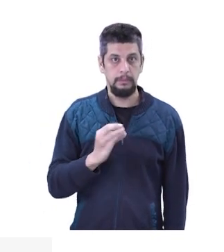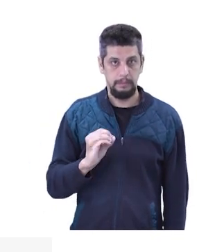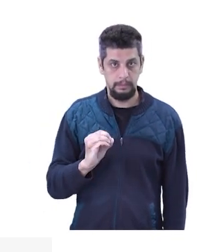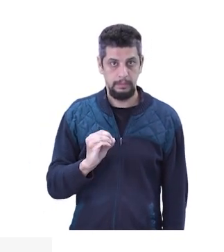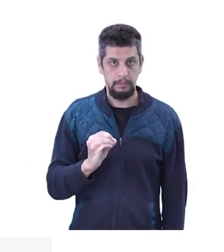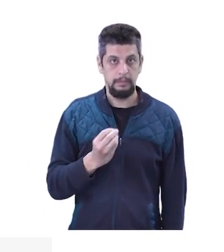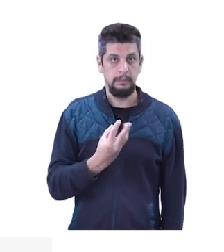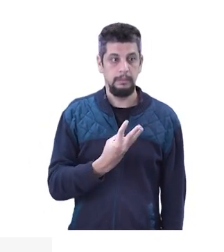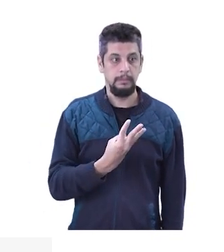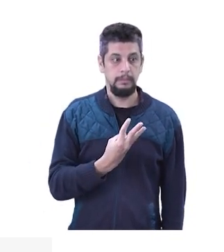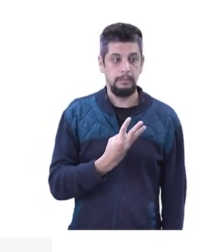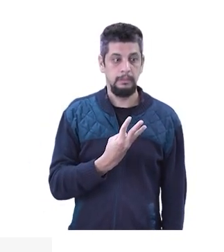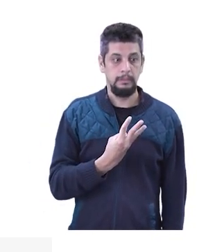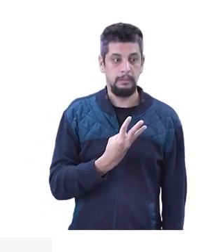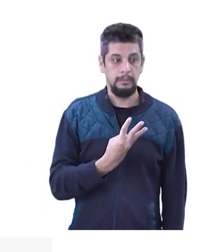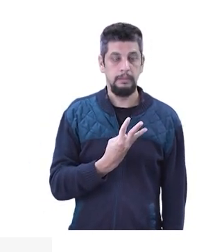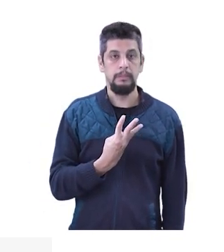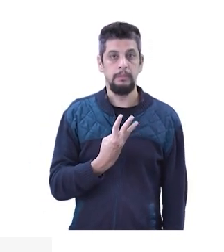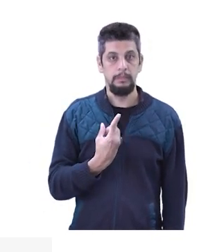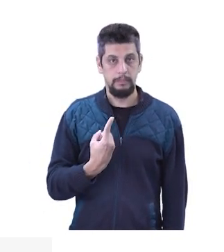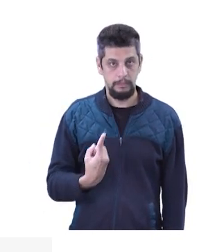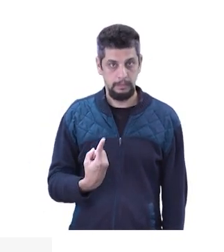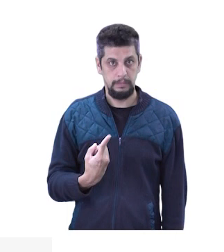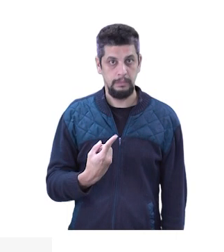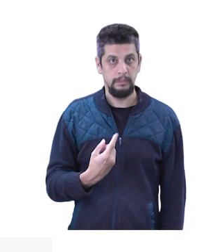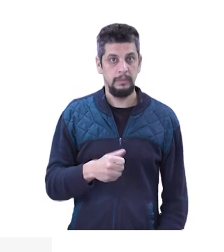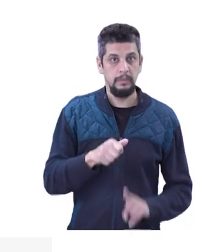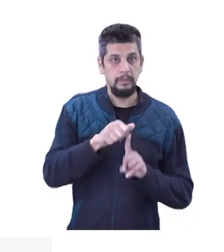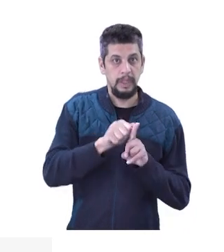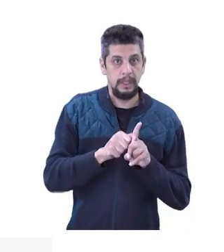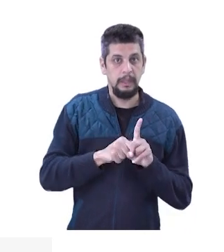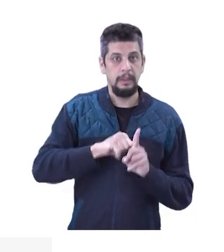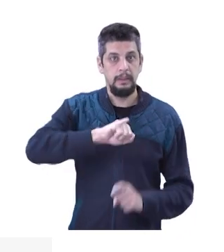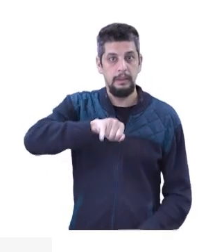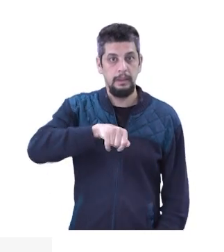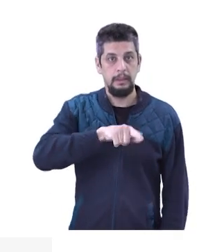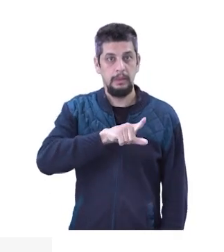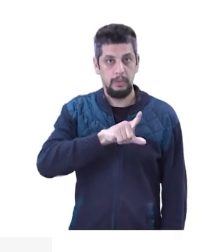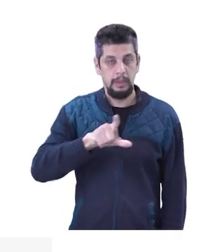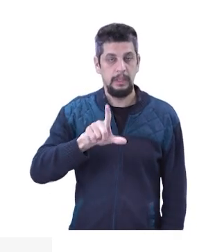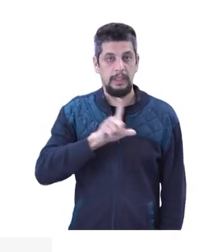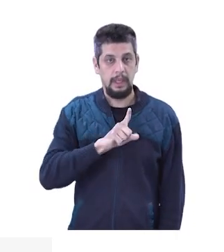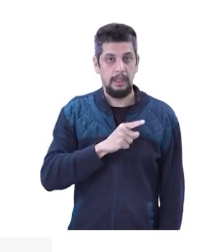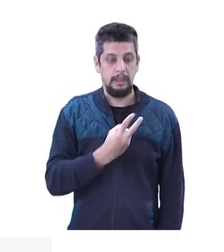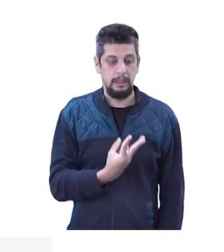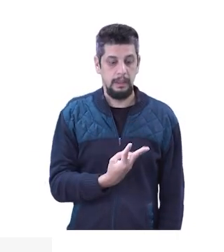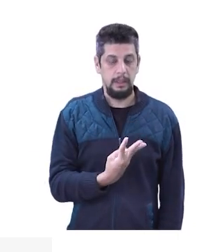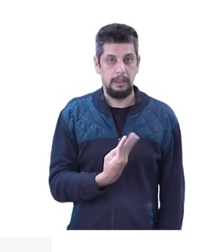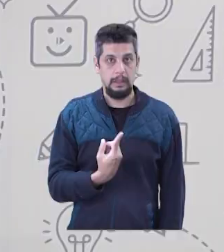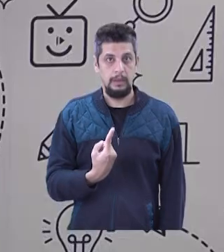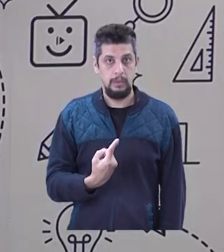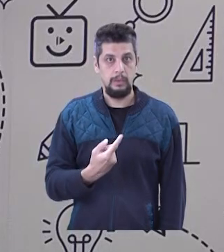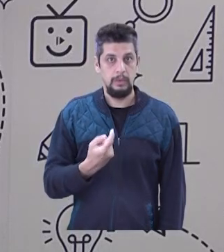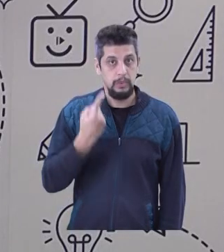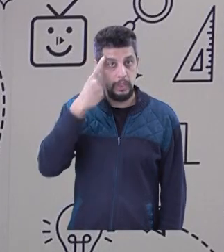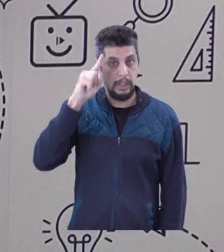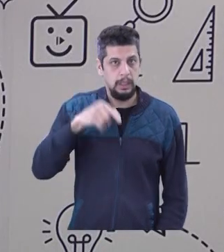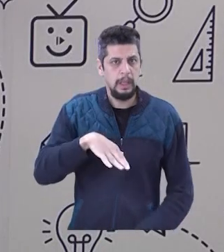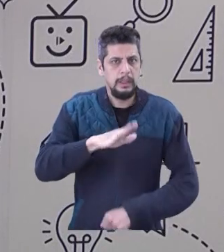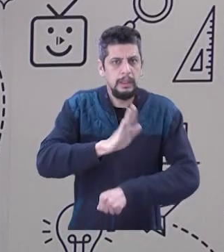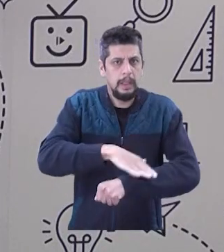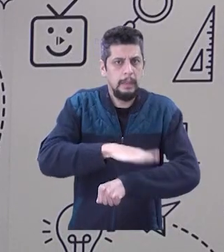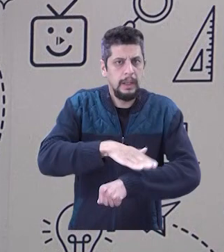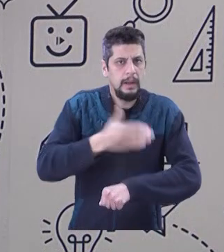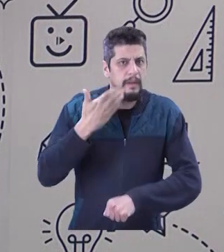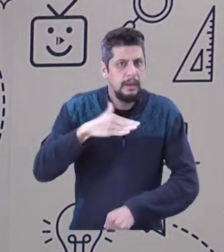28, 29, 30 e 31. Porque então, o mês de julho tem 31 dias. Vamos dar um